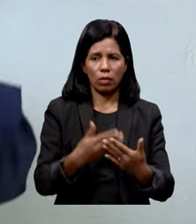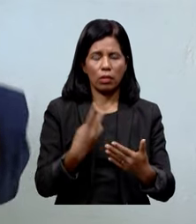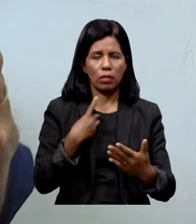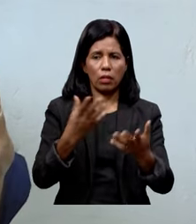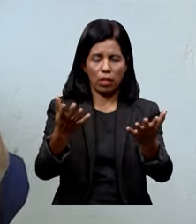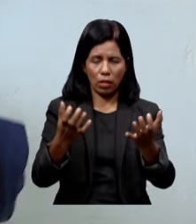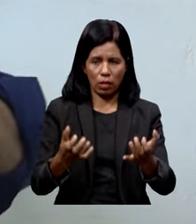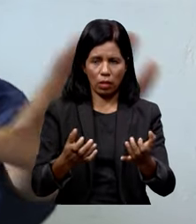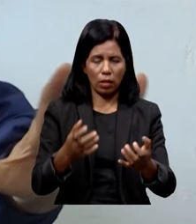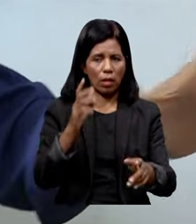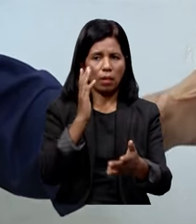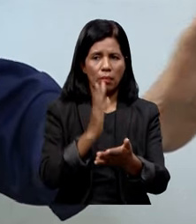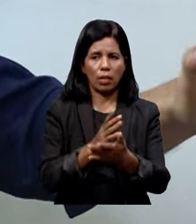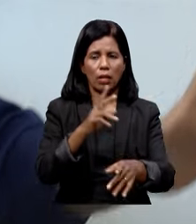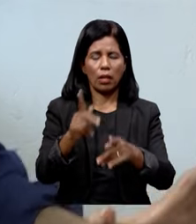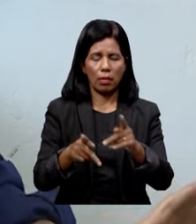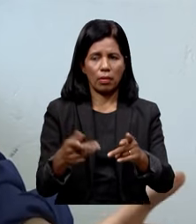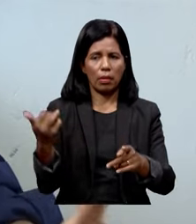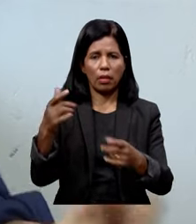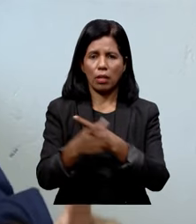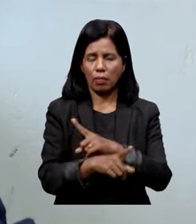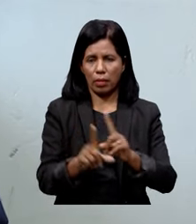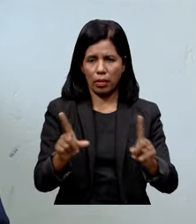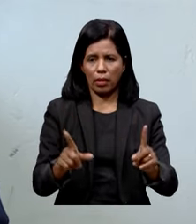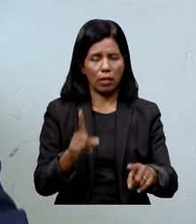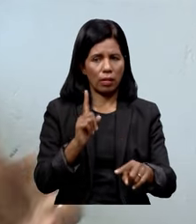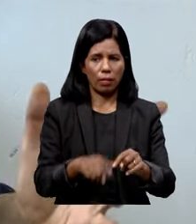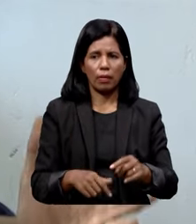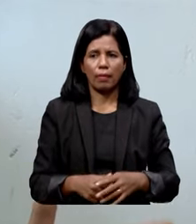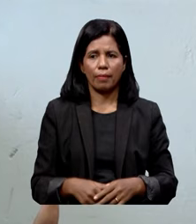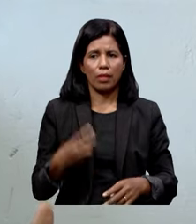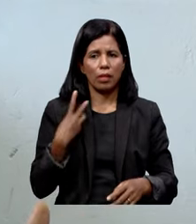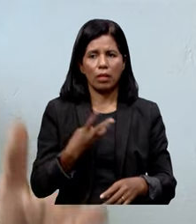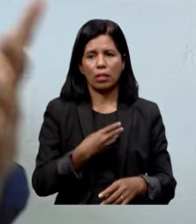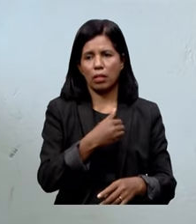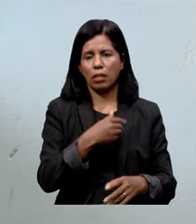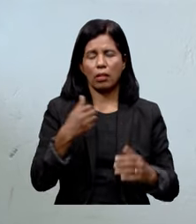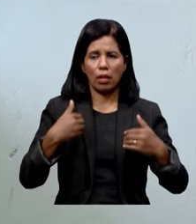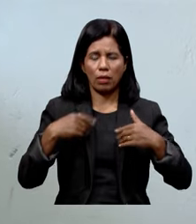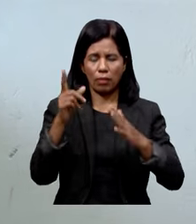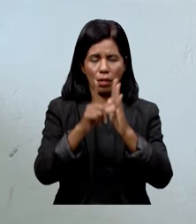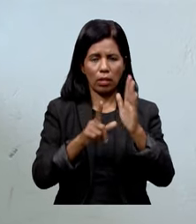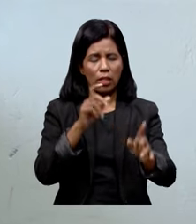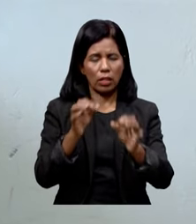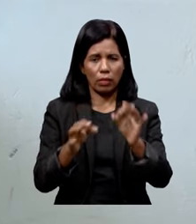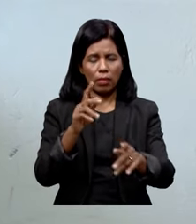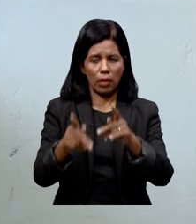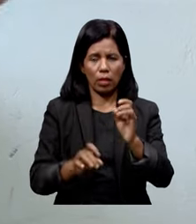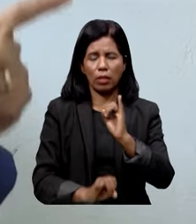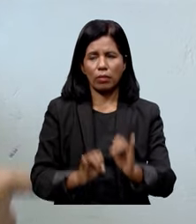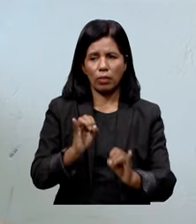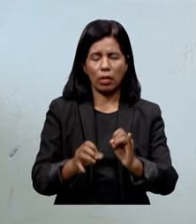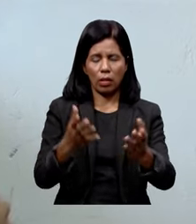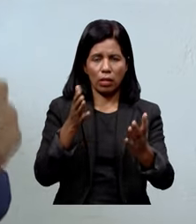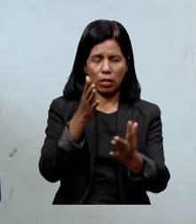karak bandu o hanean ema ni liberdade. Ni labele, tamba ita sidok ia lei. Se ema rumah karak individu rumah karak